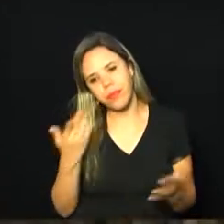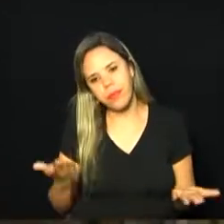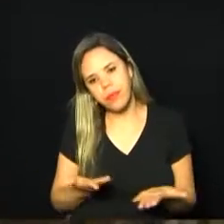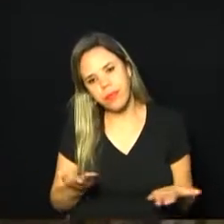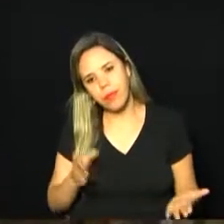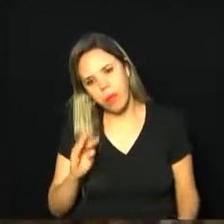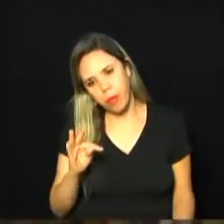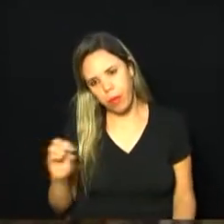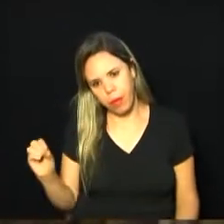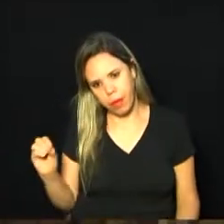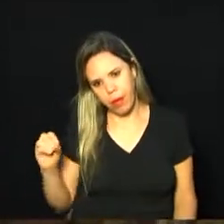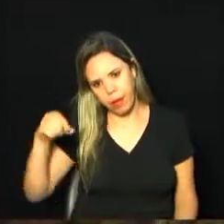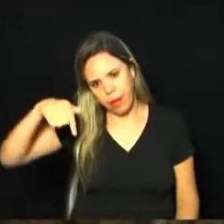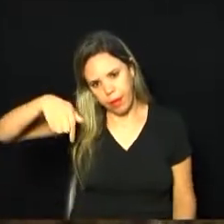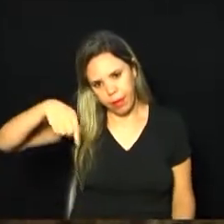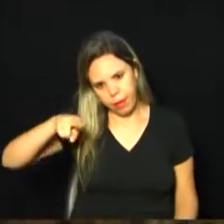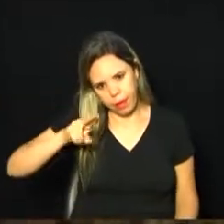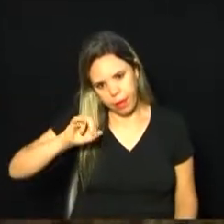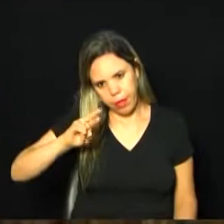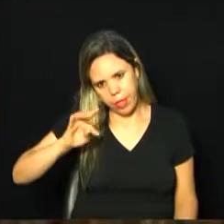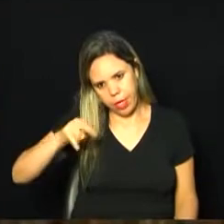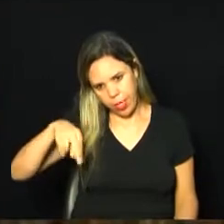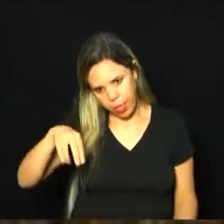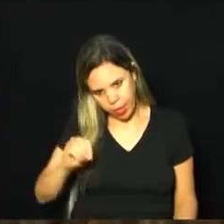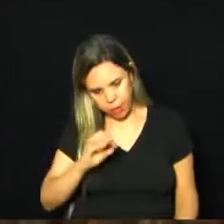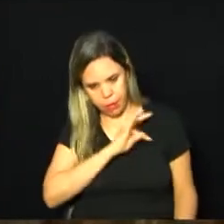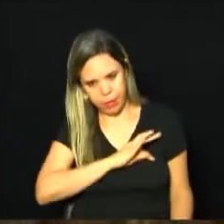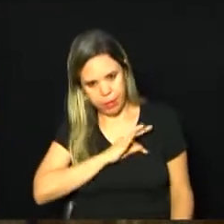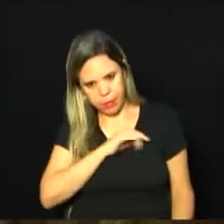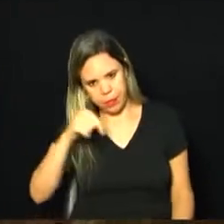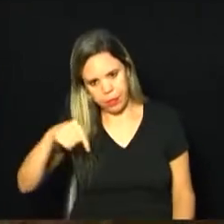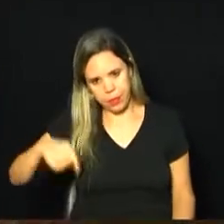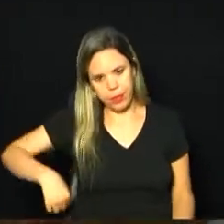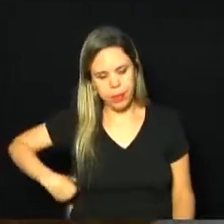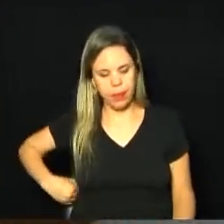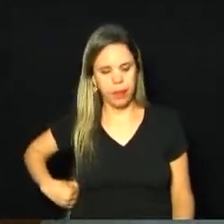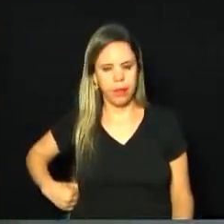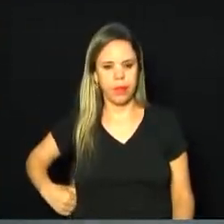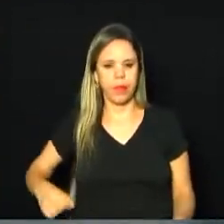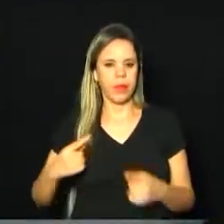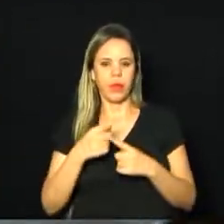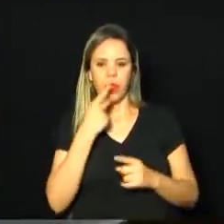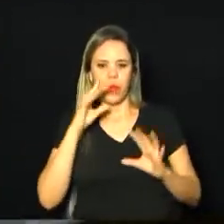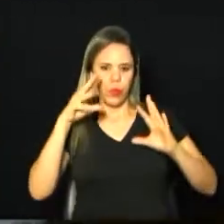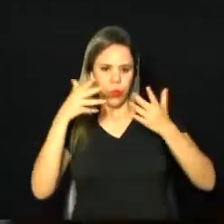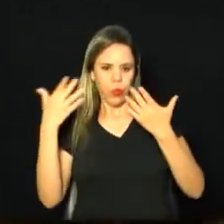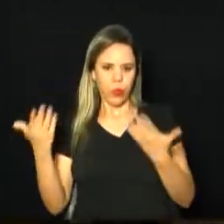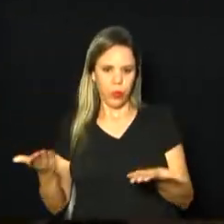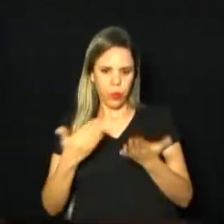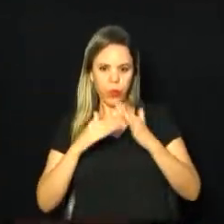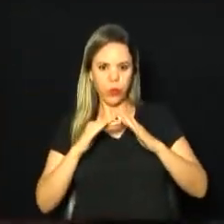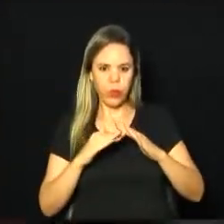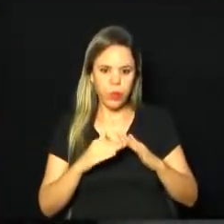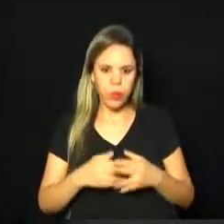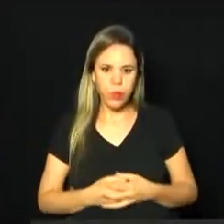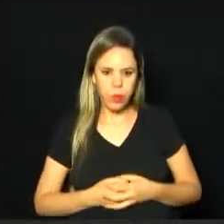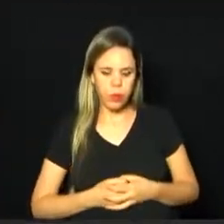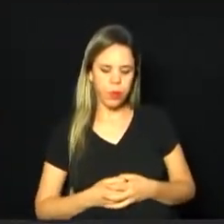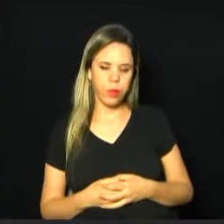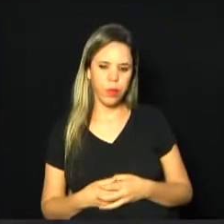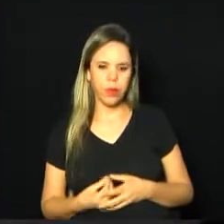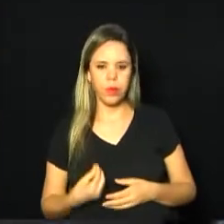estamos no Colégio Bento Quirino a Escola Técnica dentro Quirino por que que eu tô contando tudo isso por a escola Bento Quirino